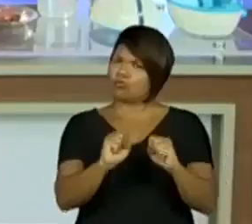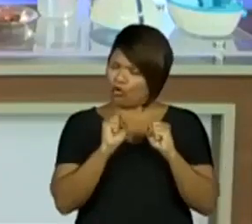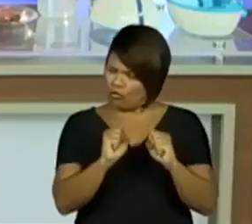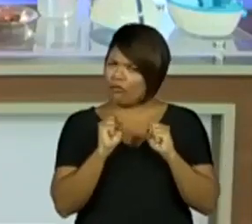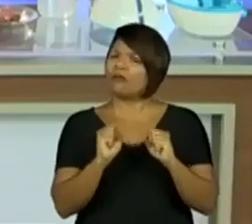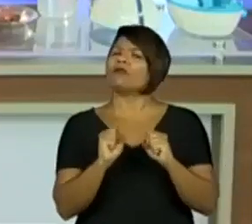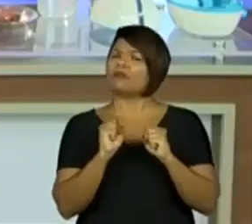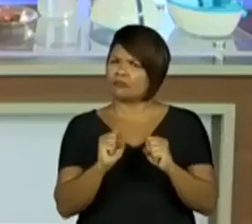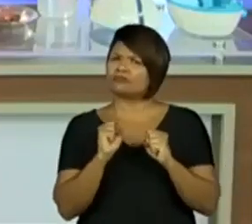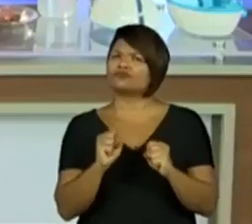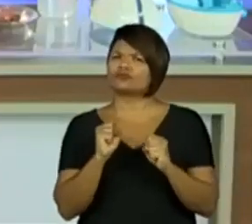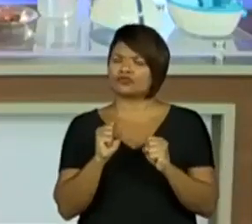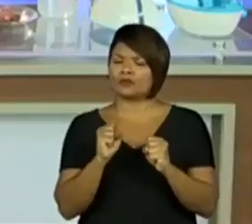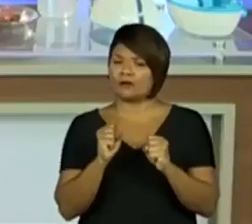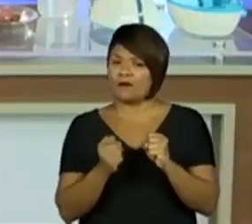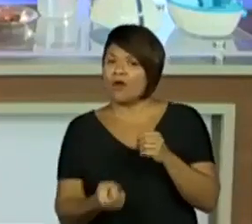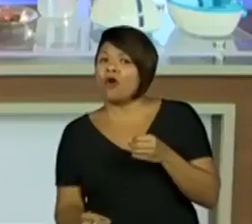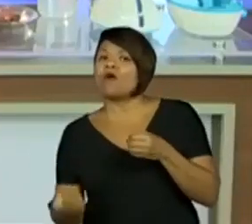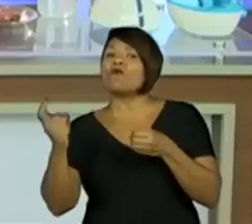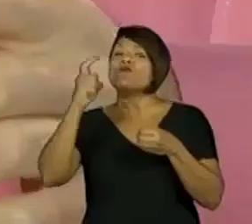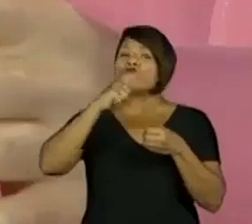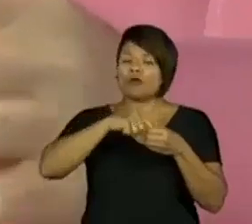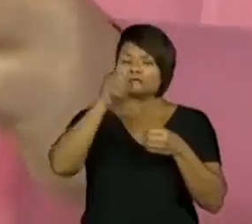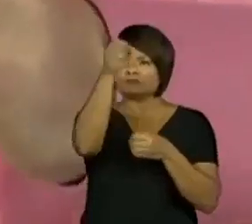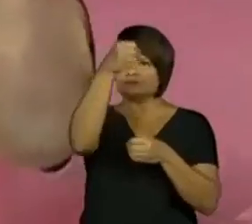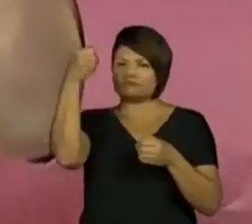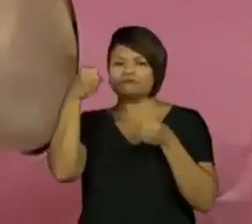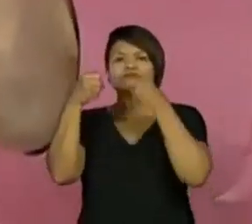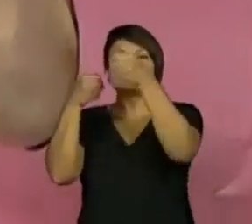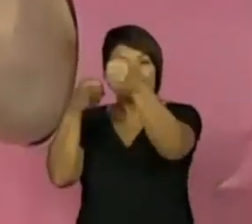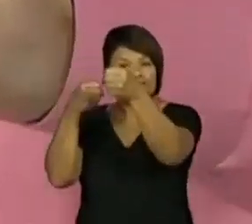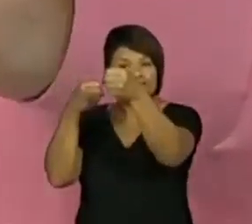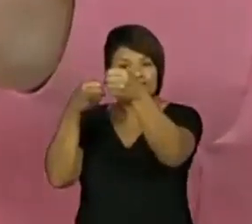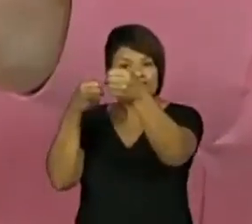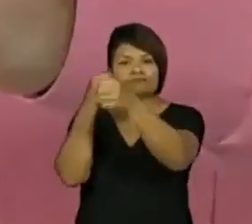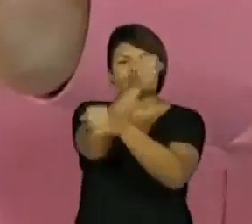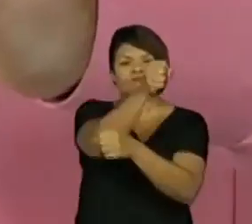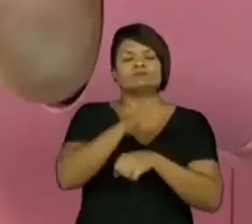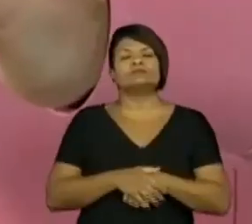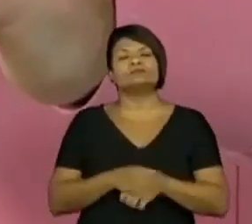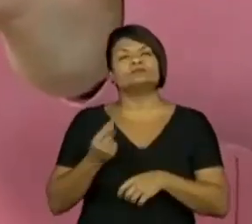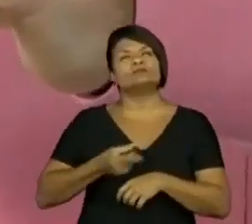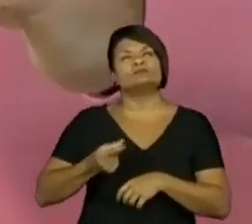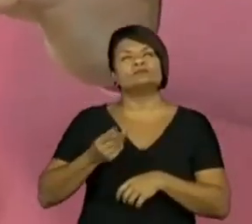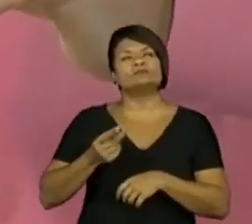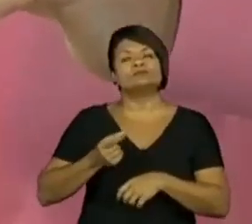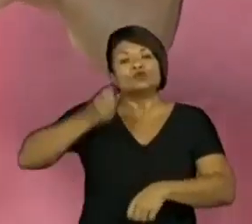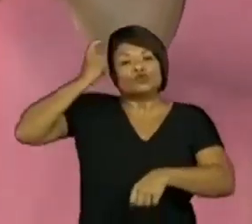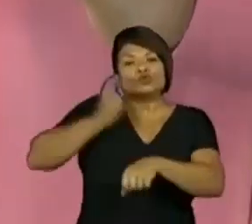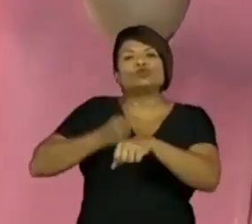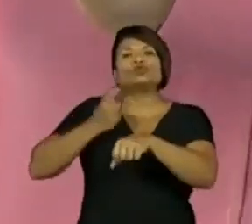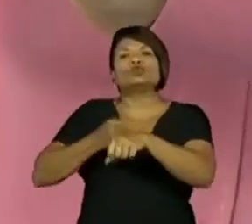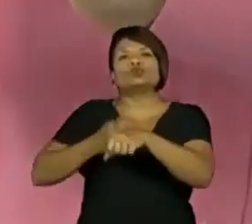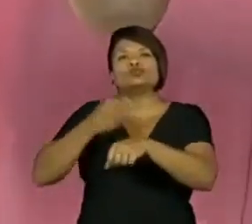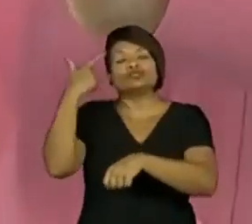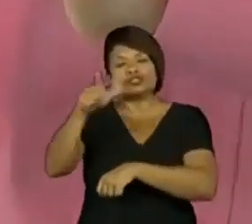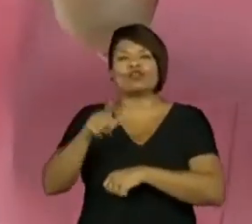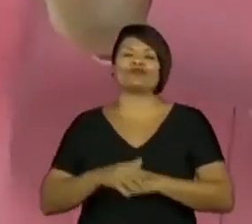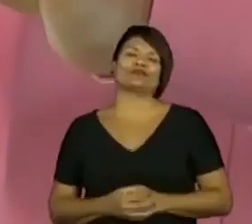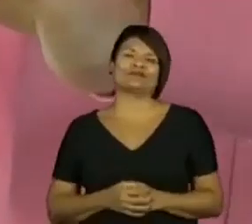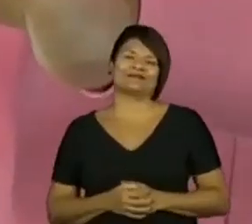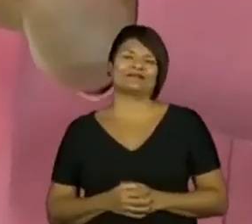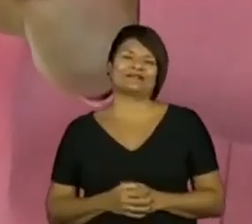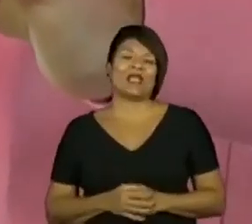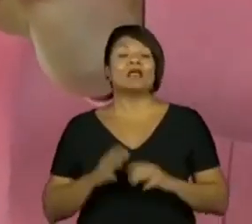pode voltar para o congelador e tornar-se gelo novamente. Então, nós